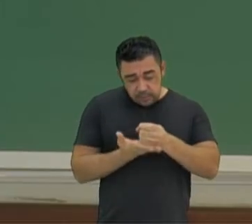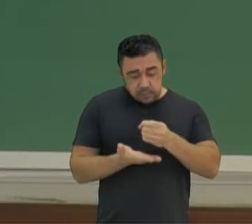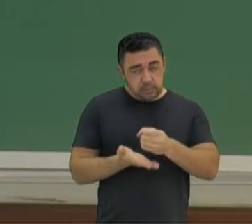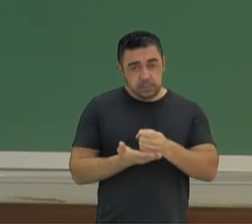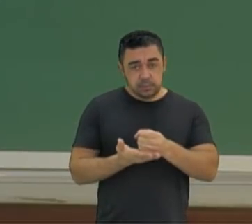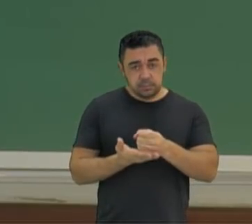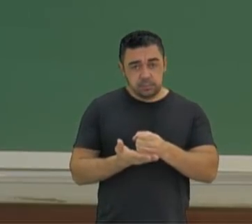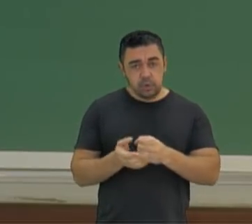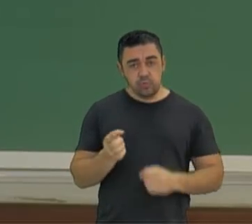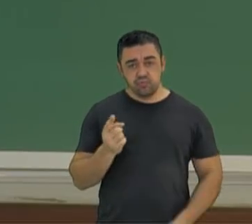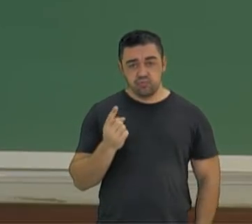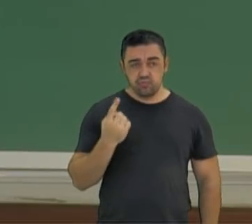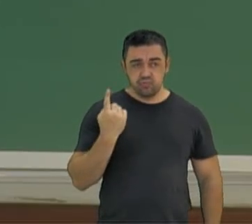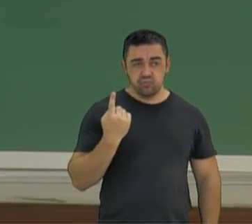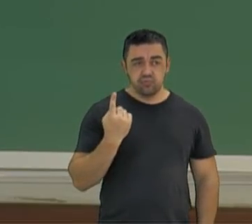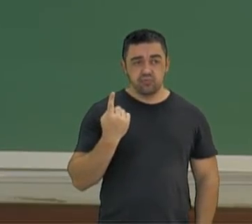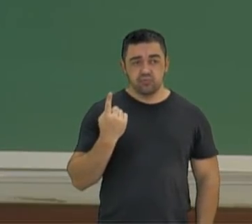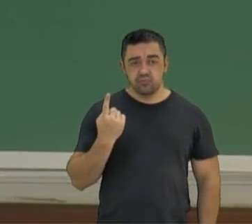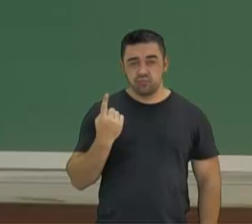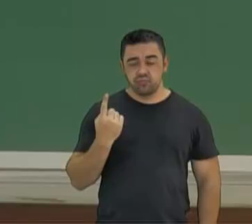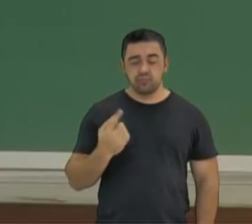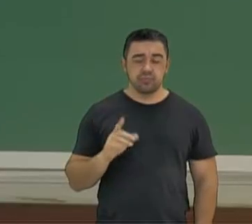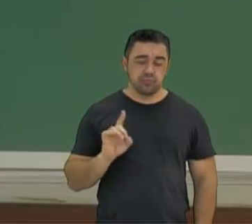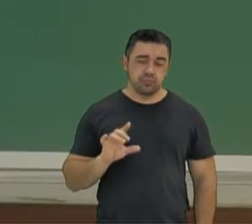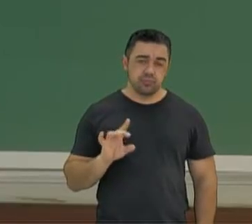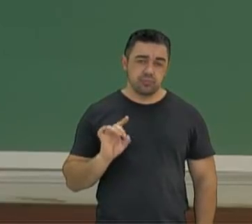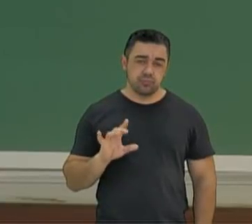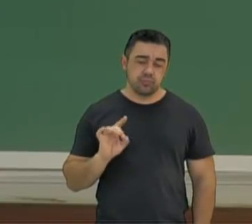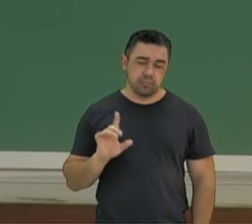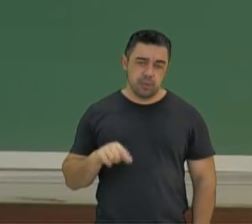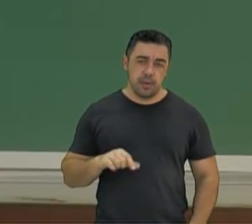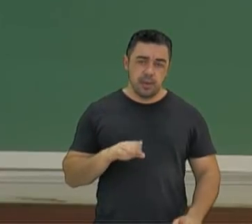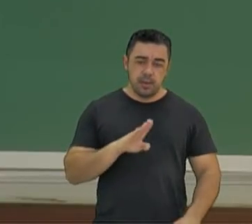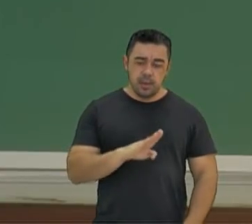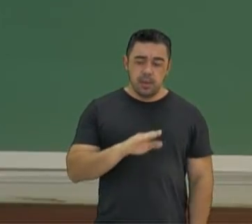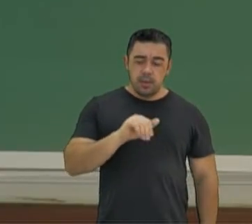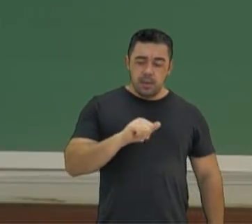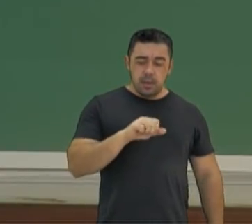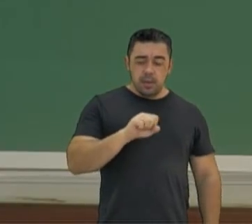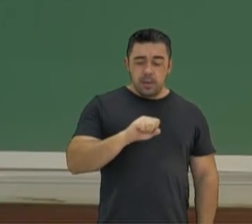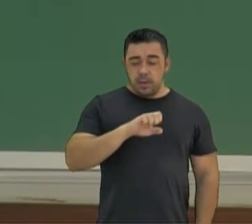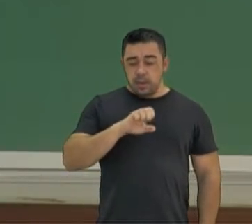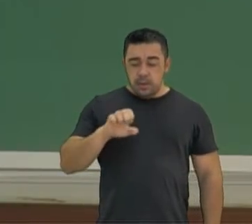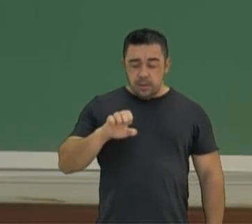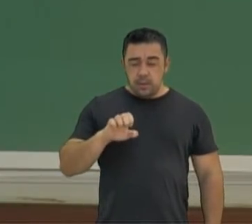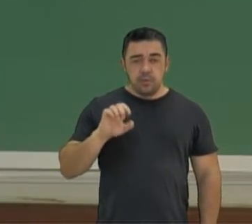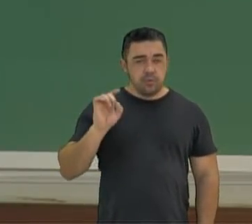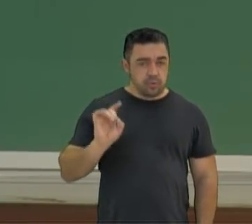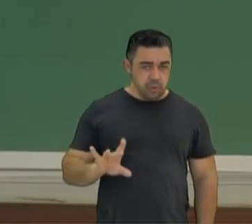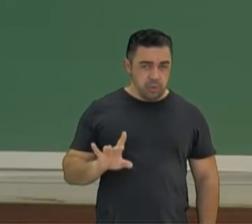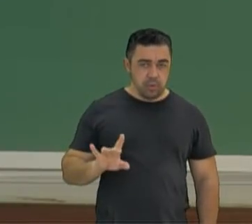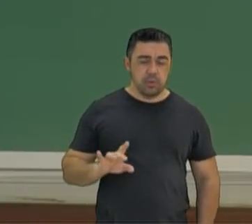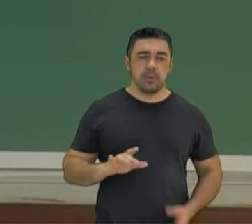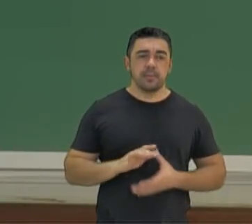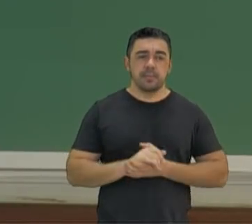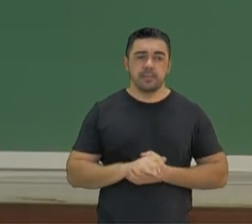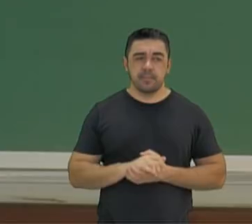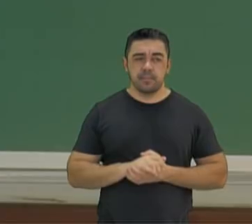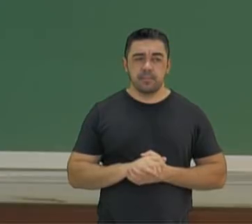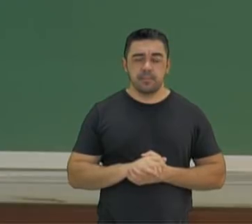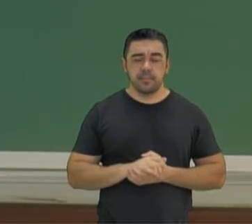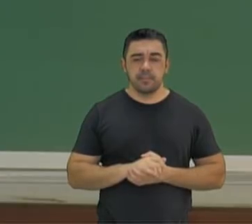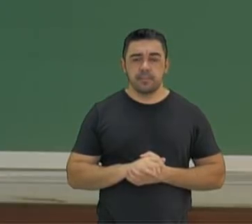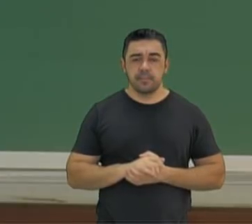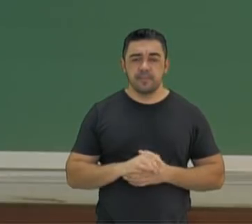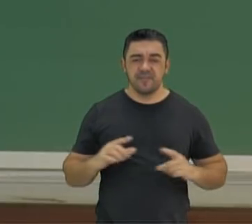são base? Ou é base? É uma base. A pirâmide tem uma base só. Então,